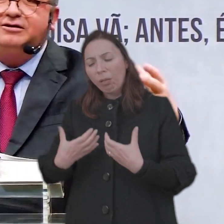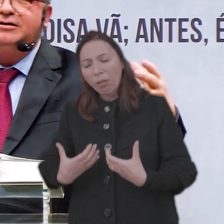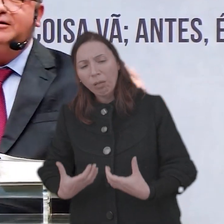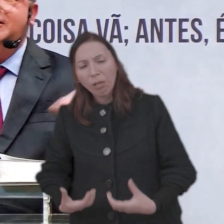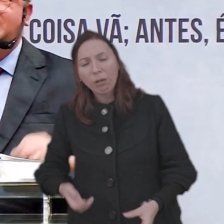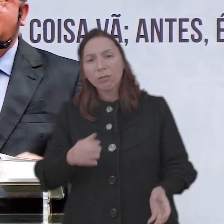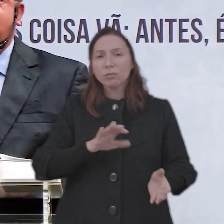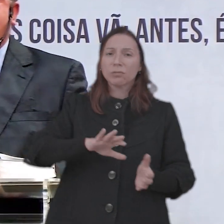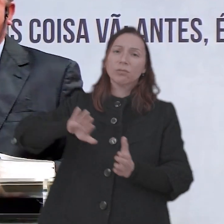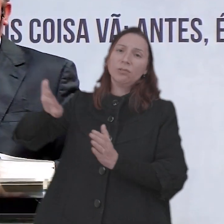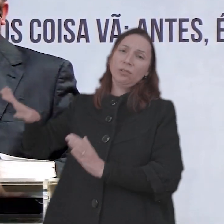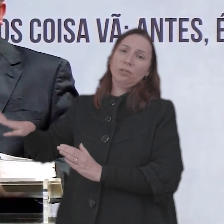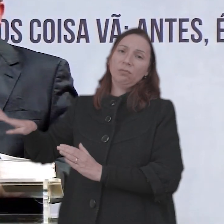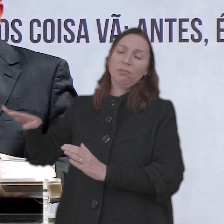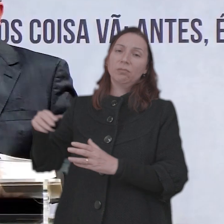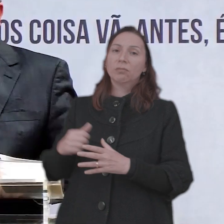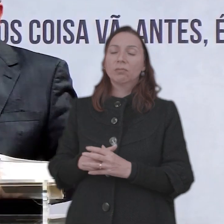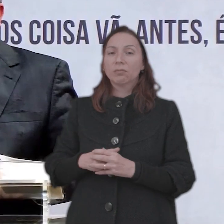abatimento.